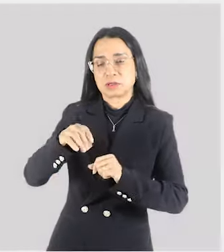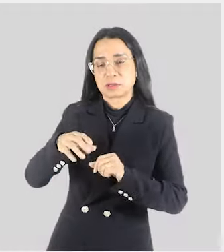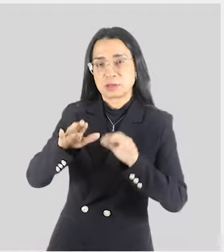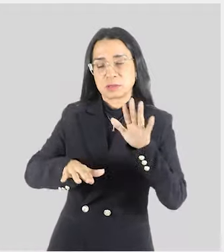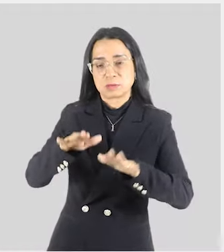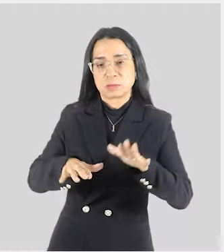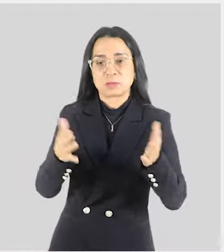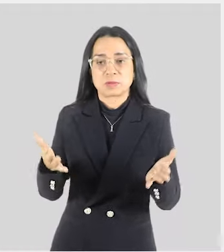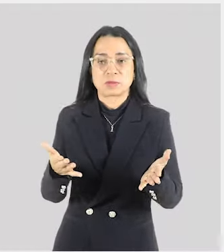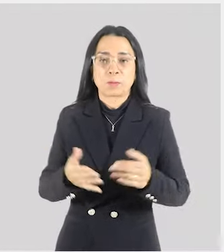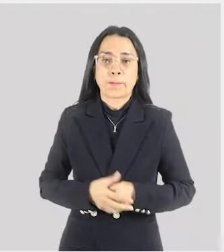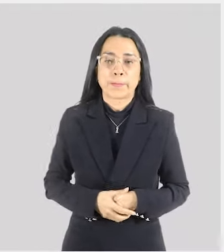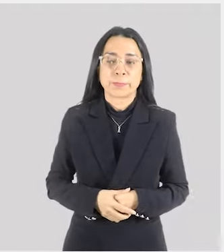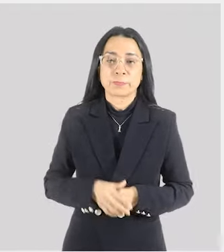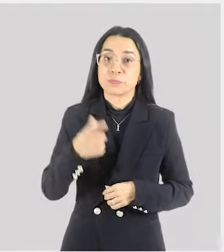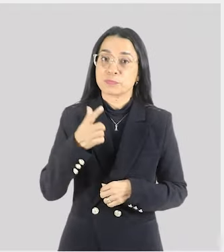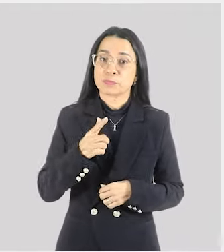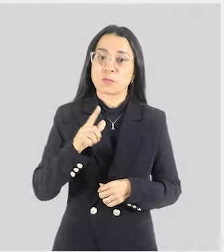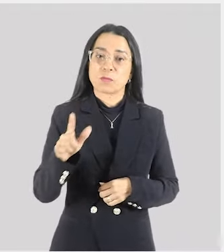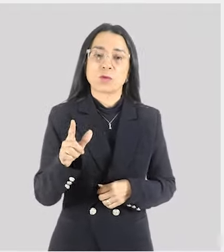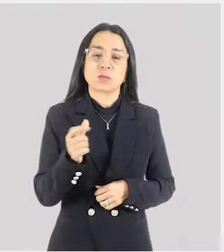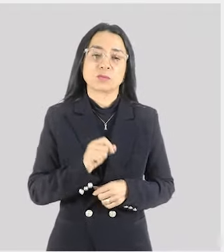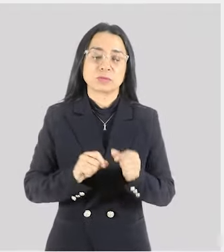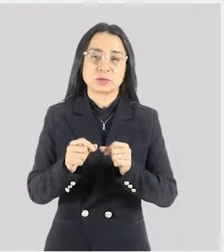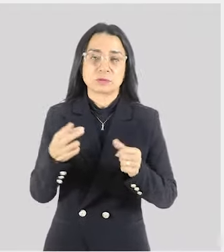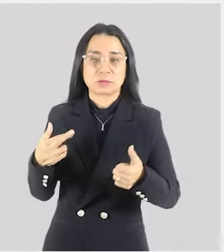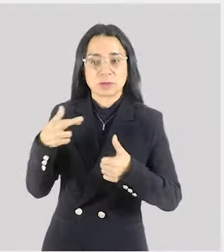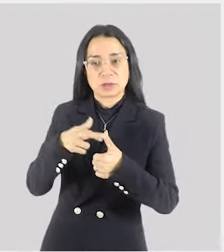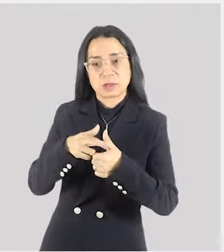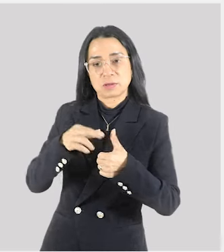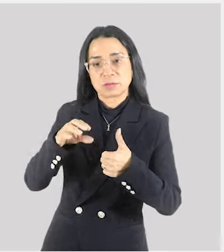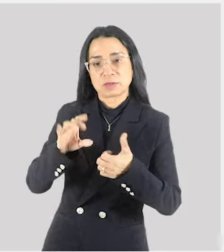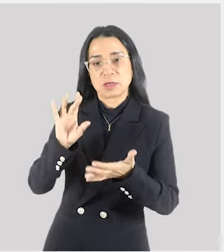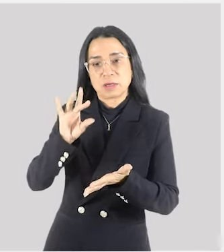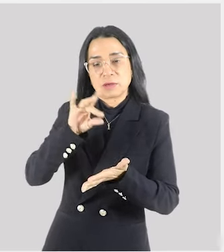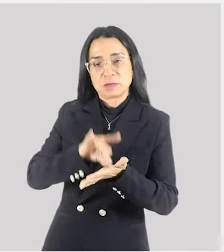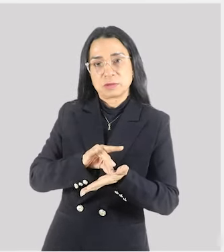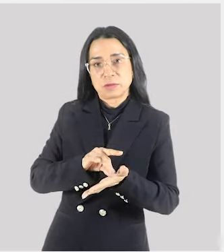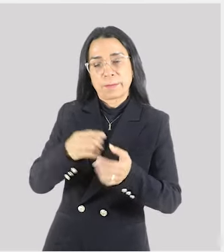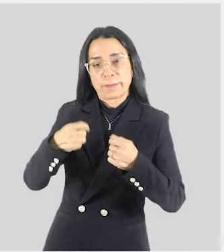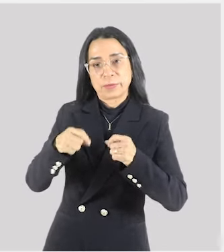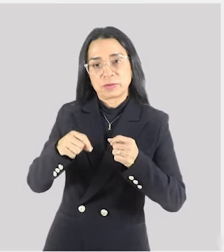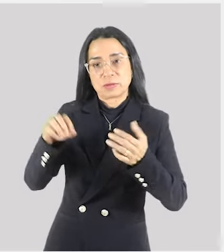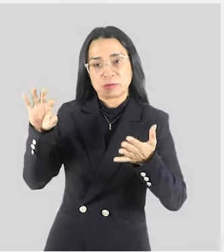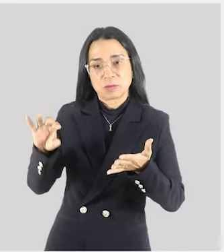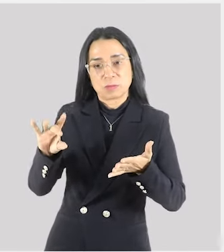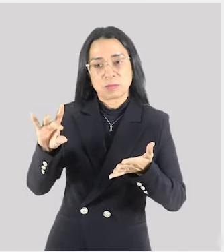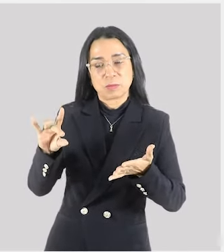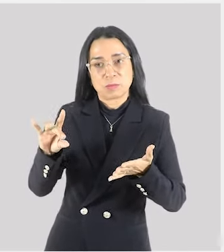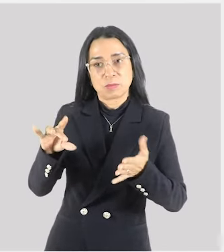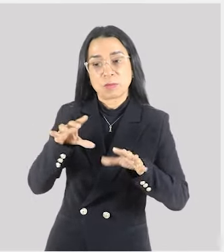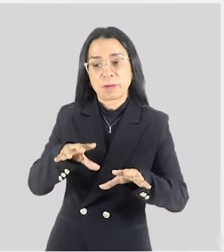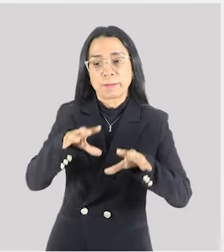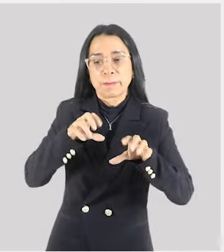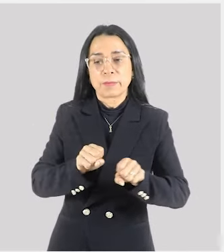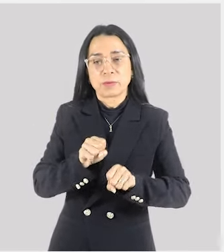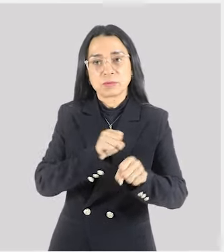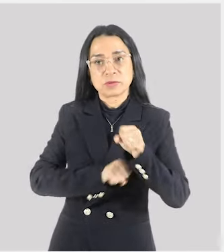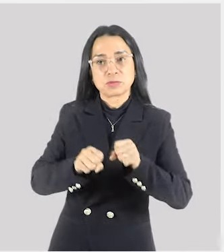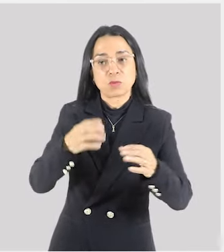já para os cargos efetivos é necessário que haja ali uma contratação via aliás uma posse via